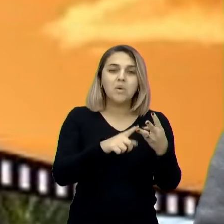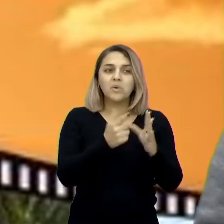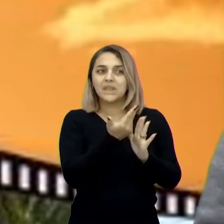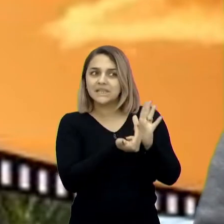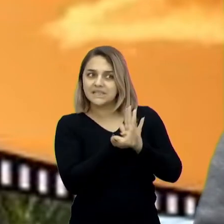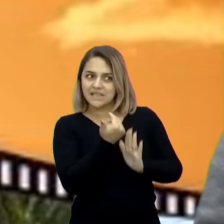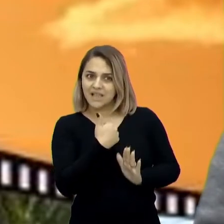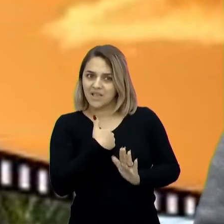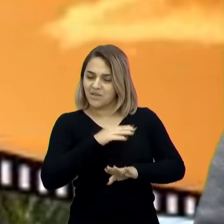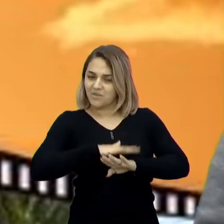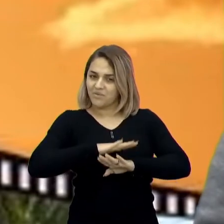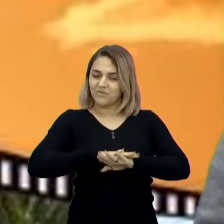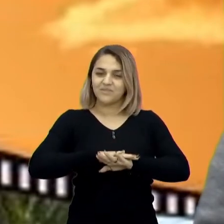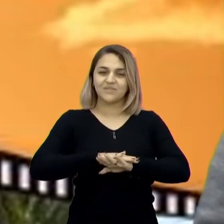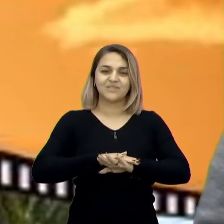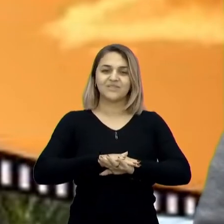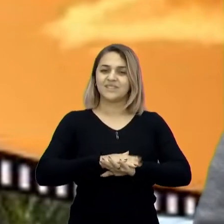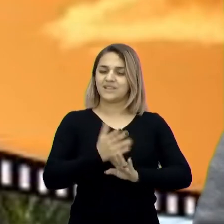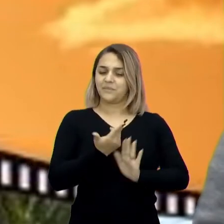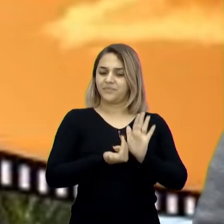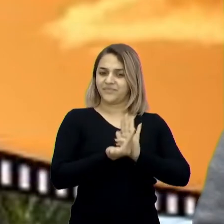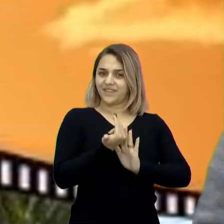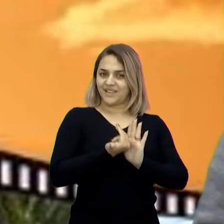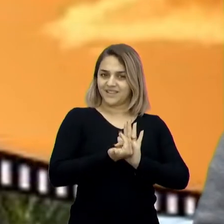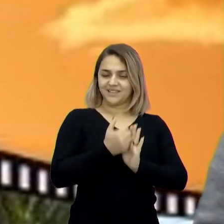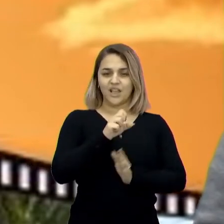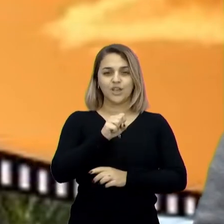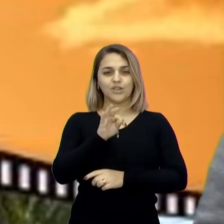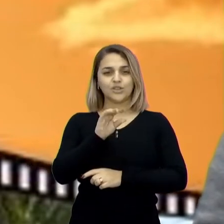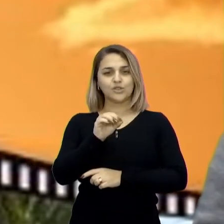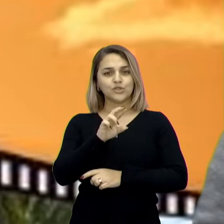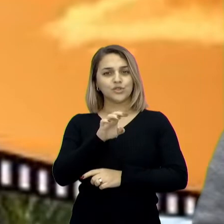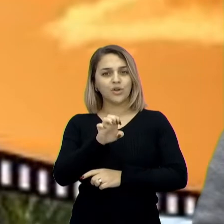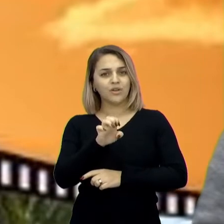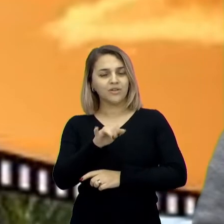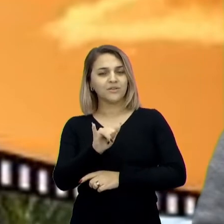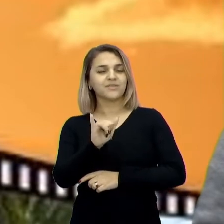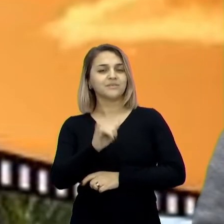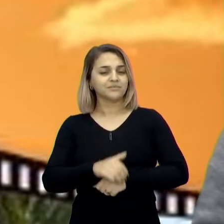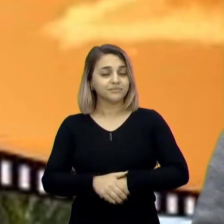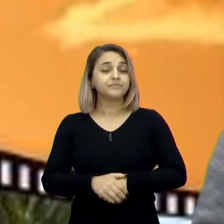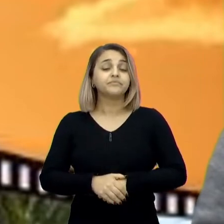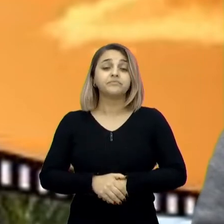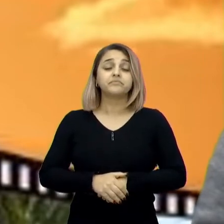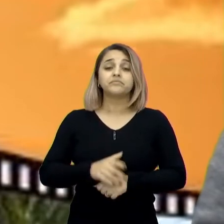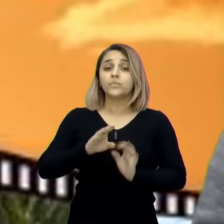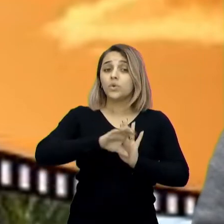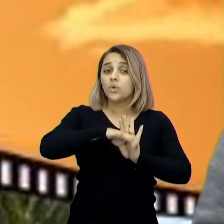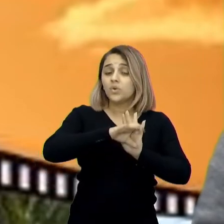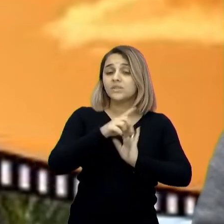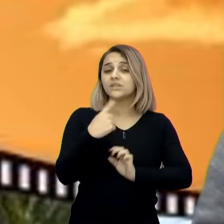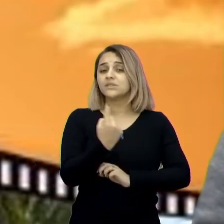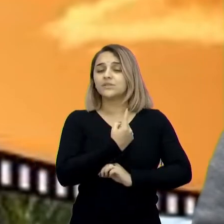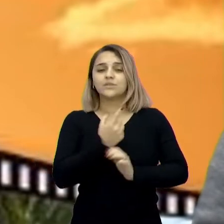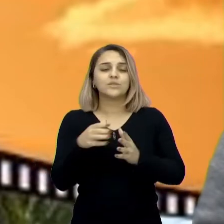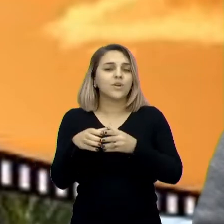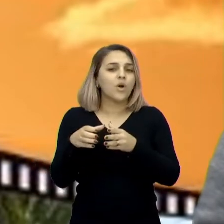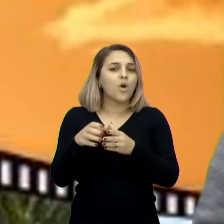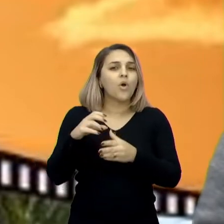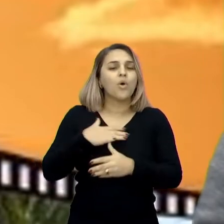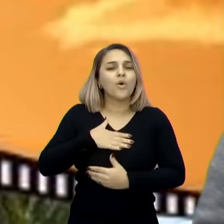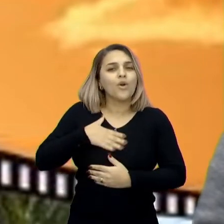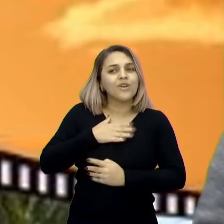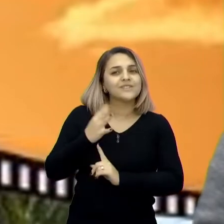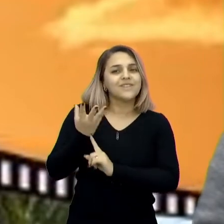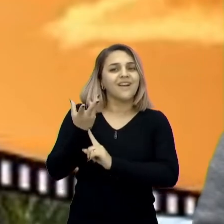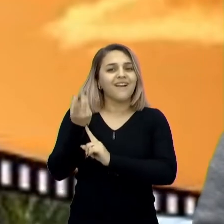desenvolver o storyboard ali do nosso conceito do vídeo, da nossa turma. De repente, eu gosto da questão de arte, de moda, eu